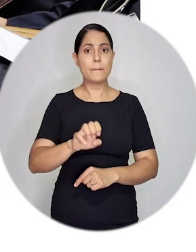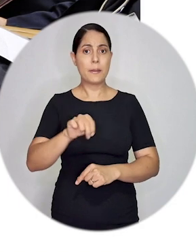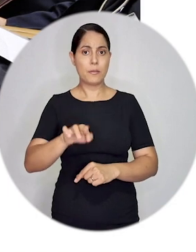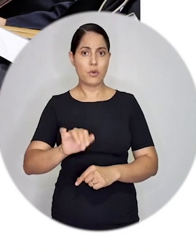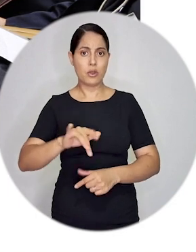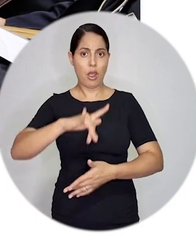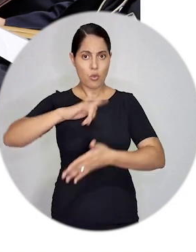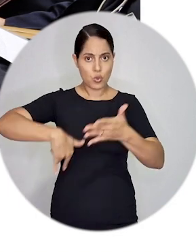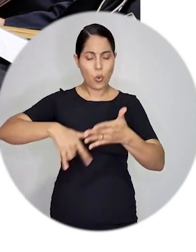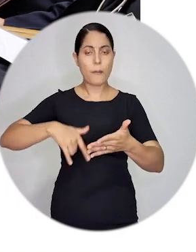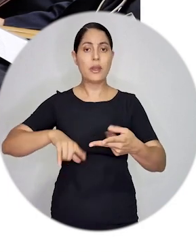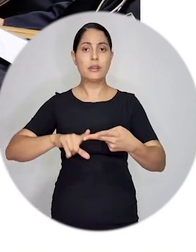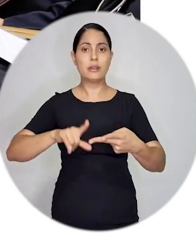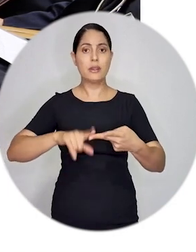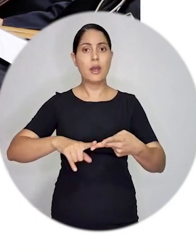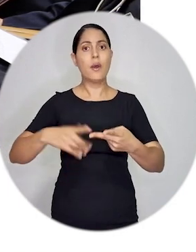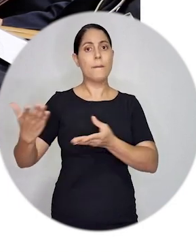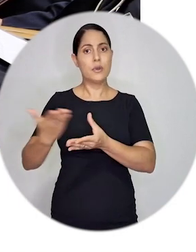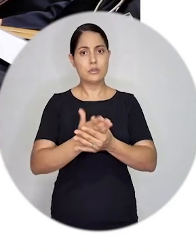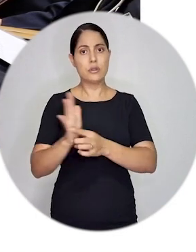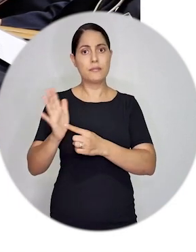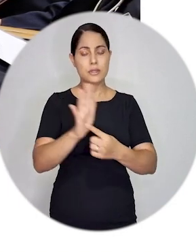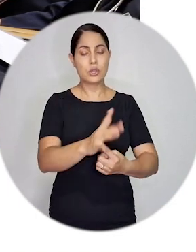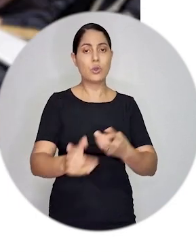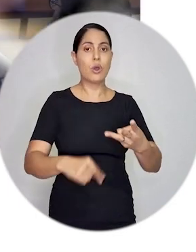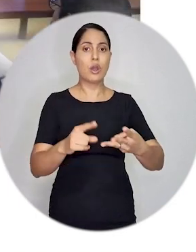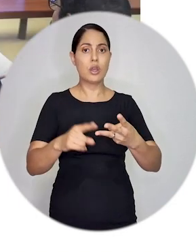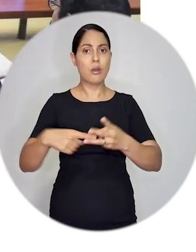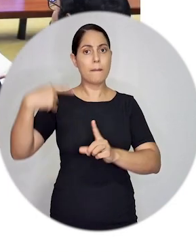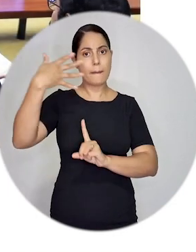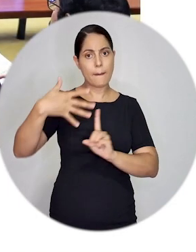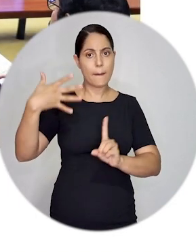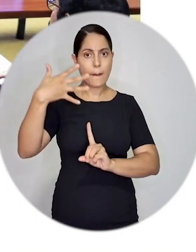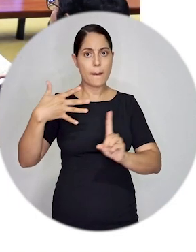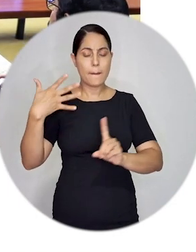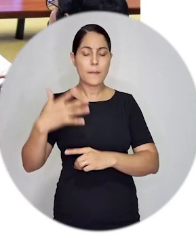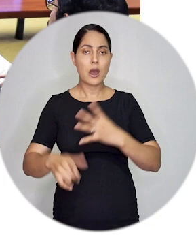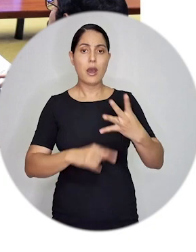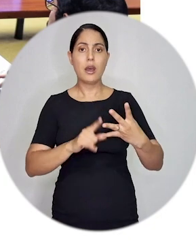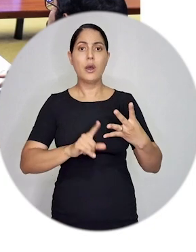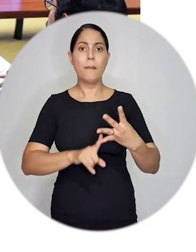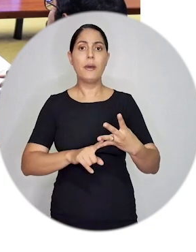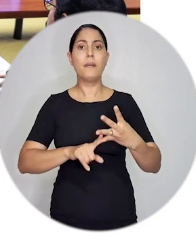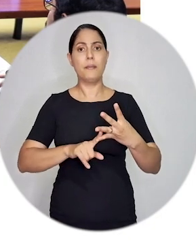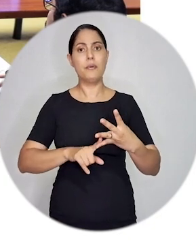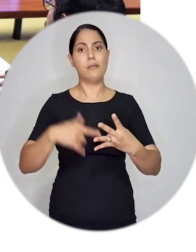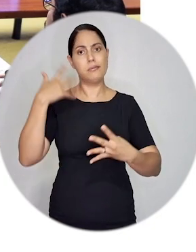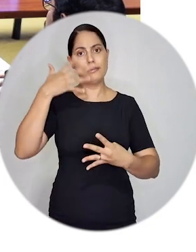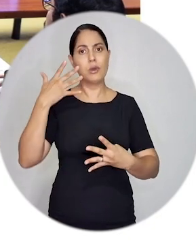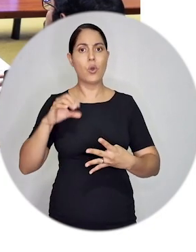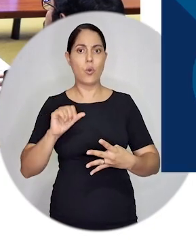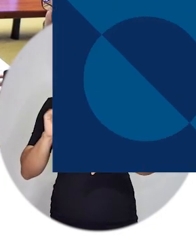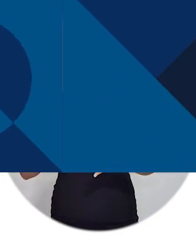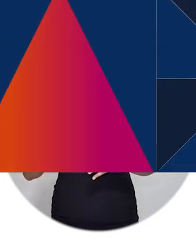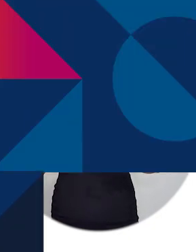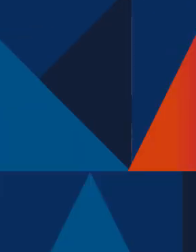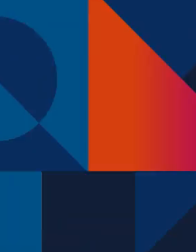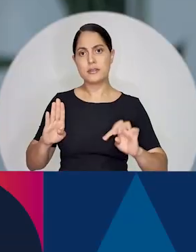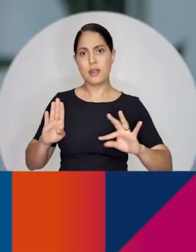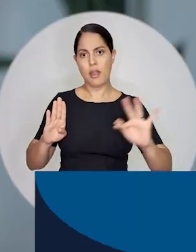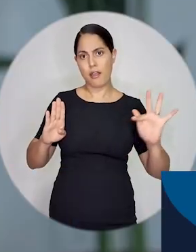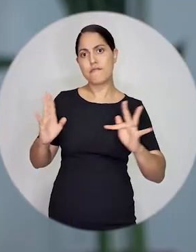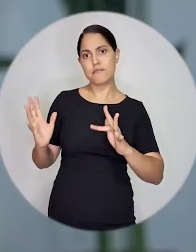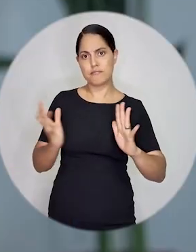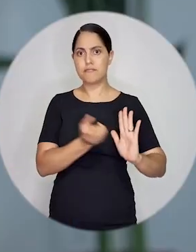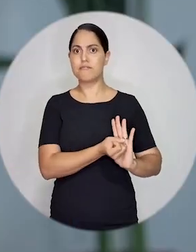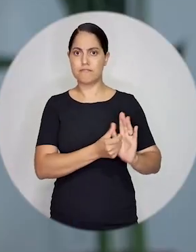no processo e também fazendo sustentação oral no plenário, e ao final a tese defendida pela OAB foi acolhida pela Suprema Corte.